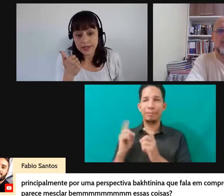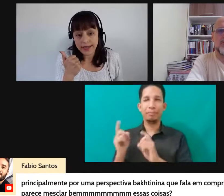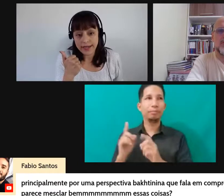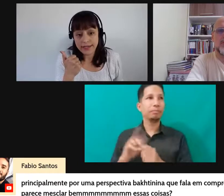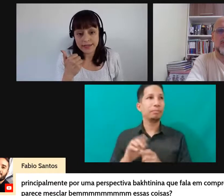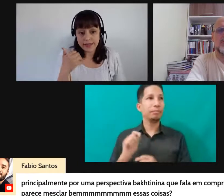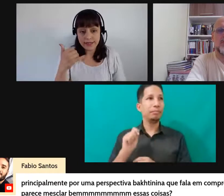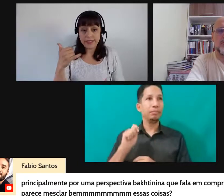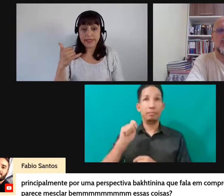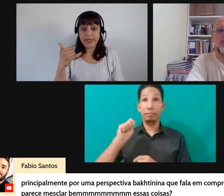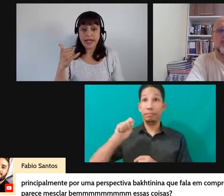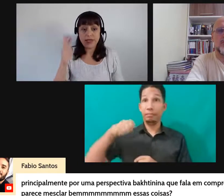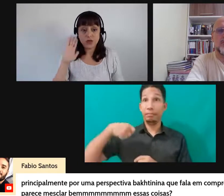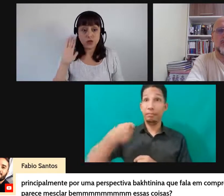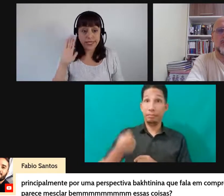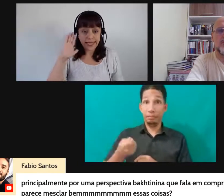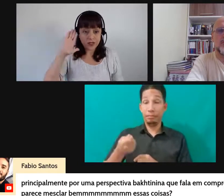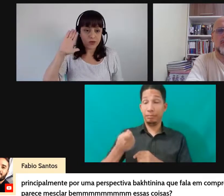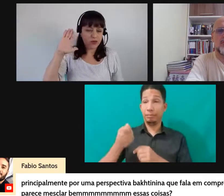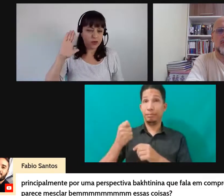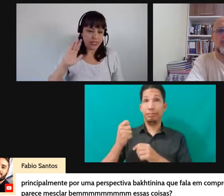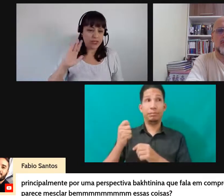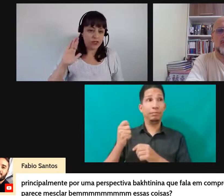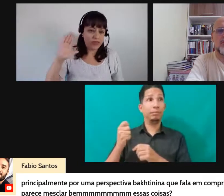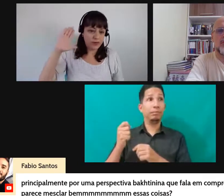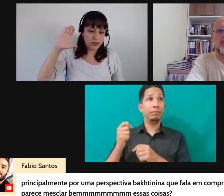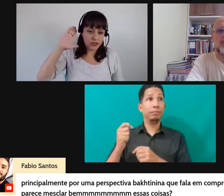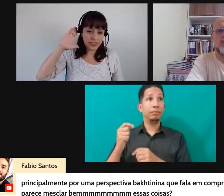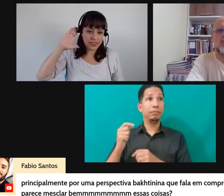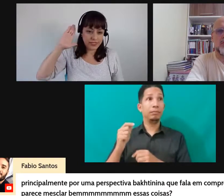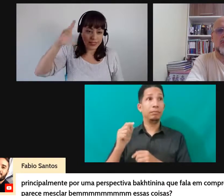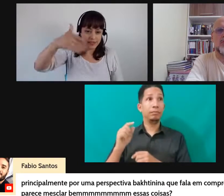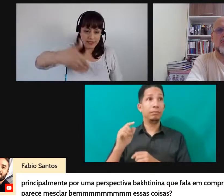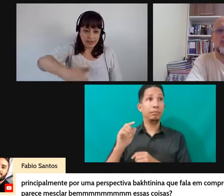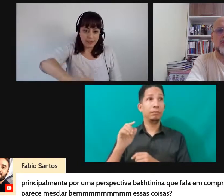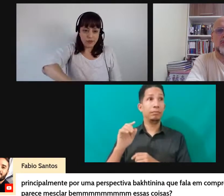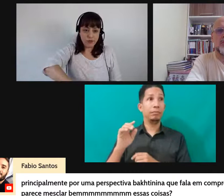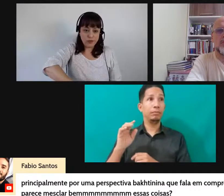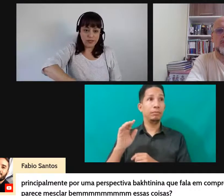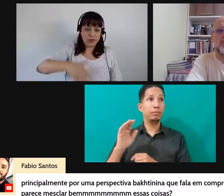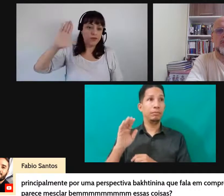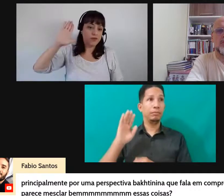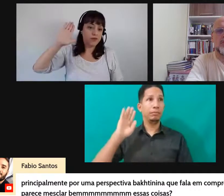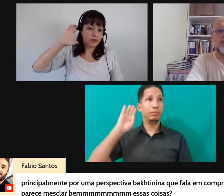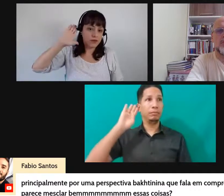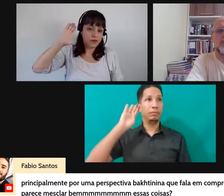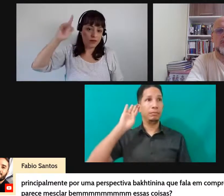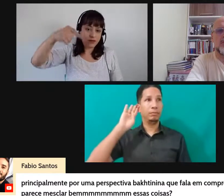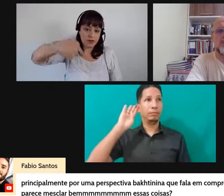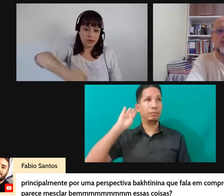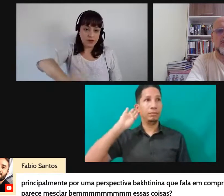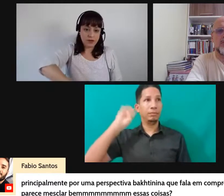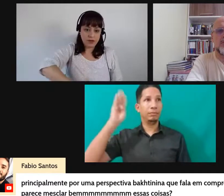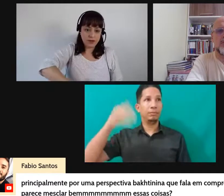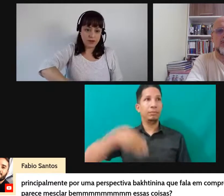língua de sinais que a surdez, o conceito de Deaf-Hood é esse aqui, no umbigo,